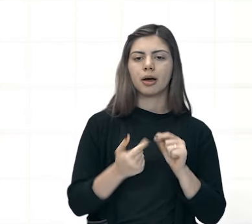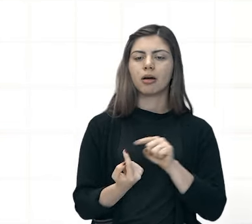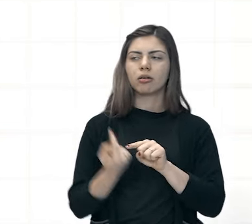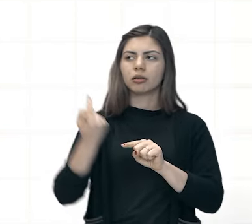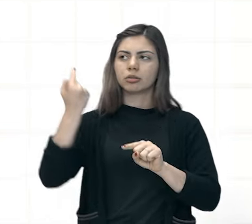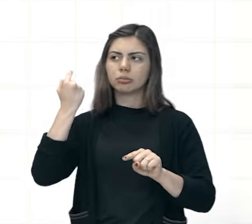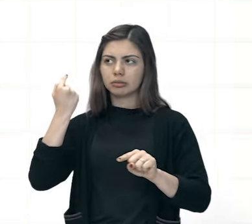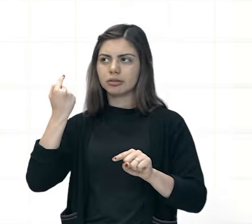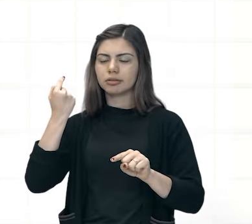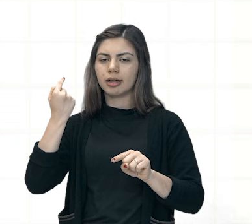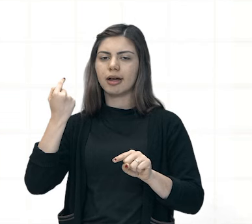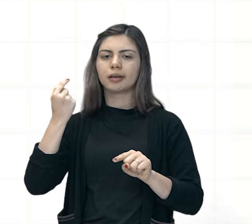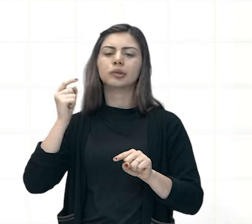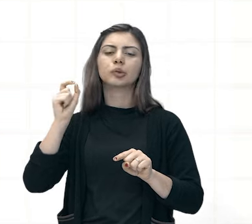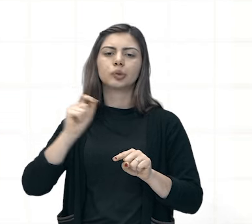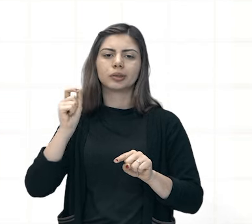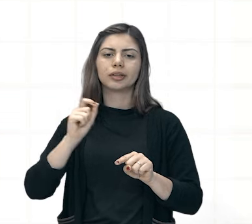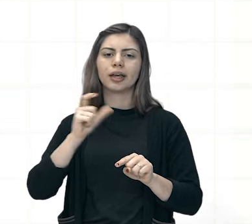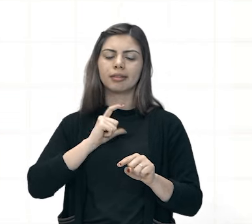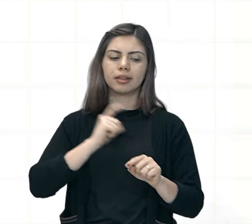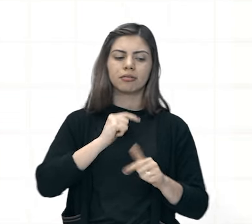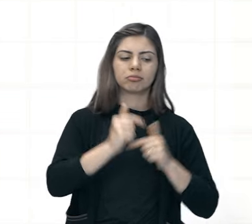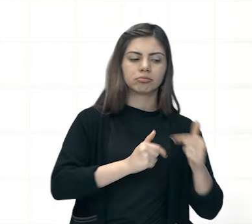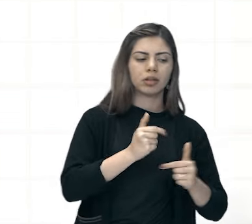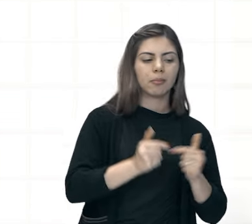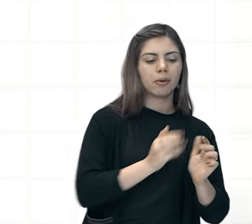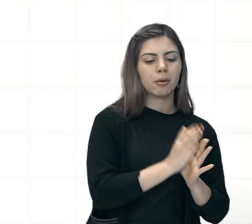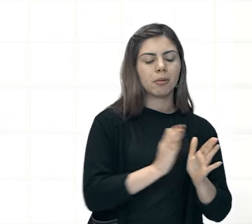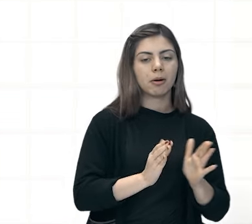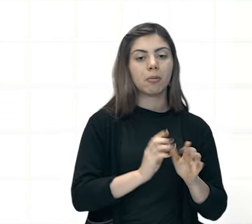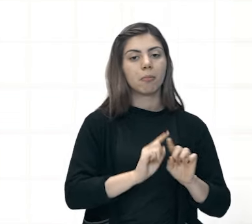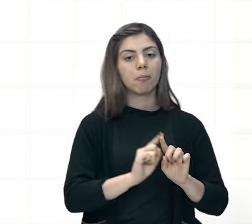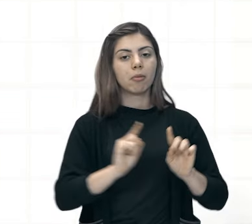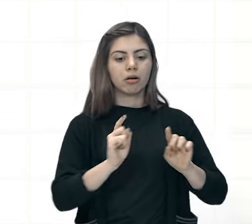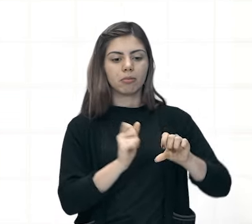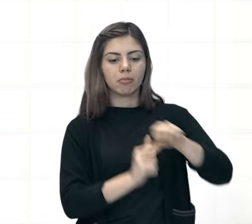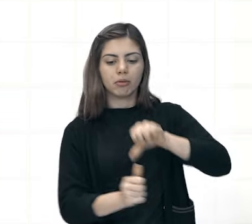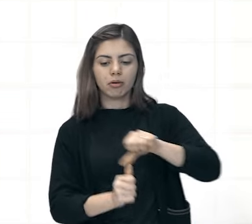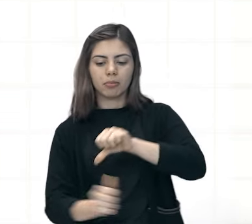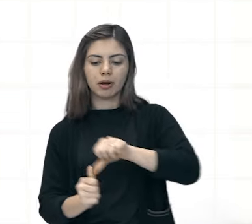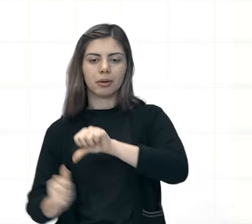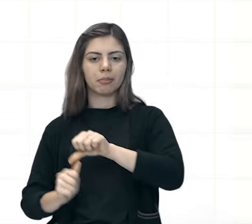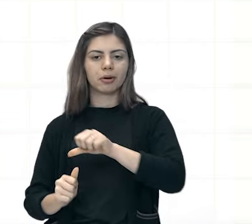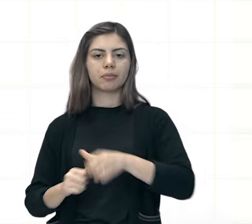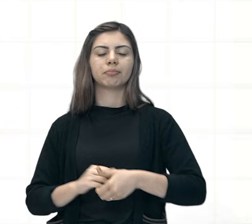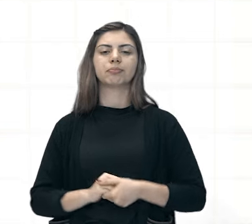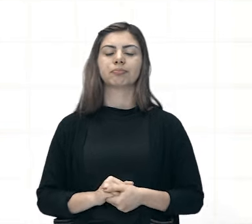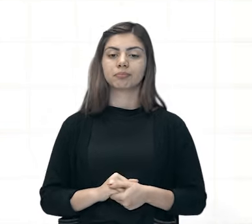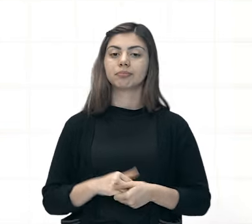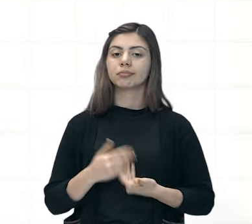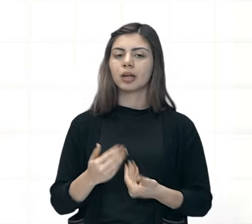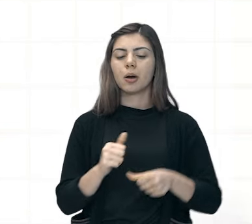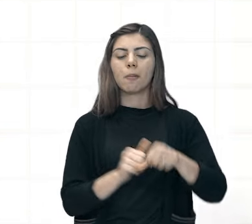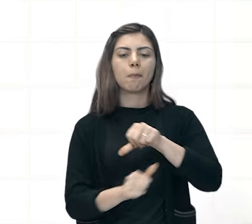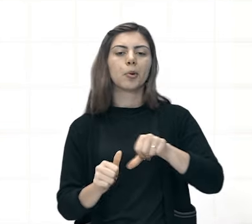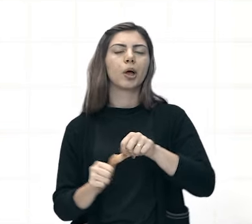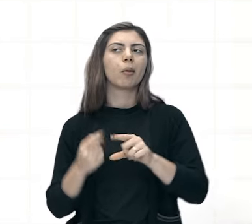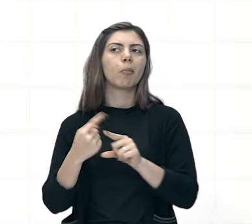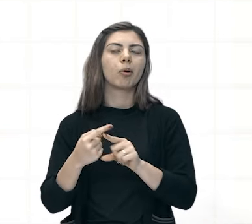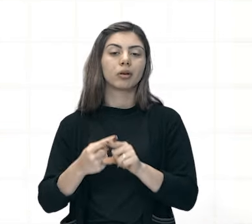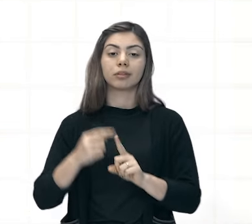que eram desenvolvidas foram mudando ao longo do tempo. E aí nós vamos ter vários